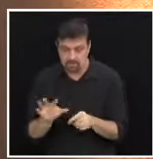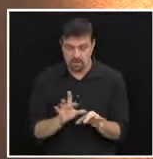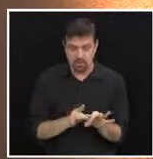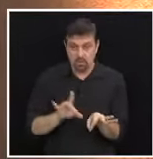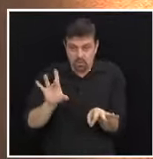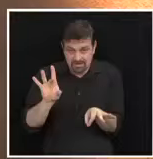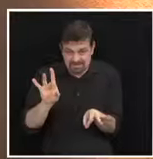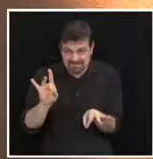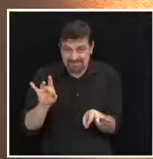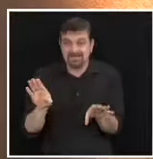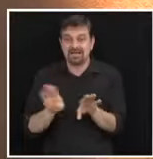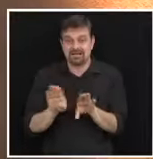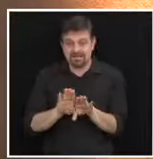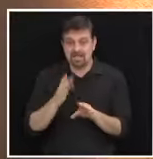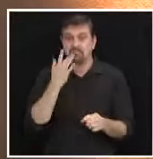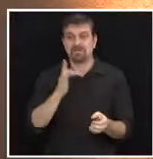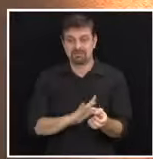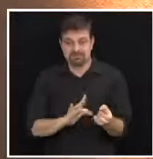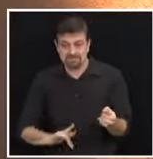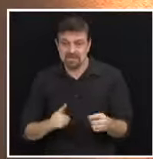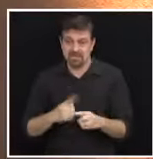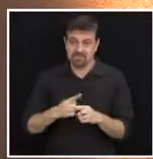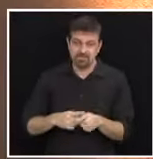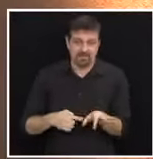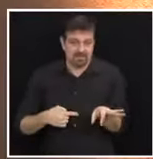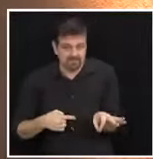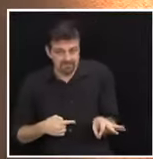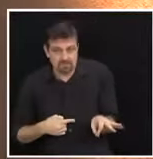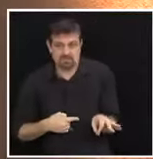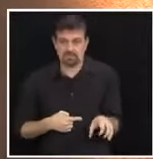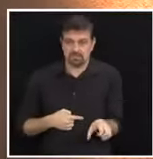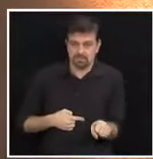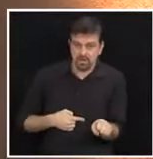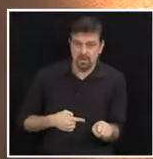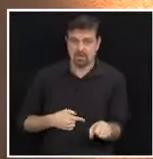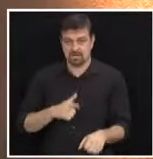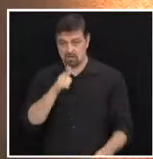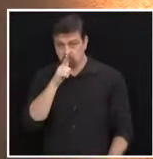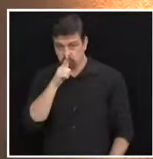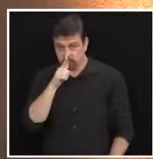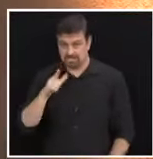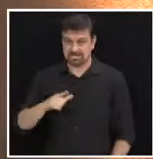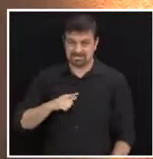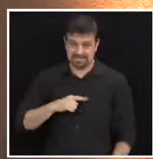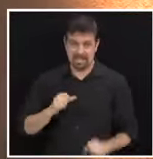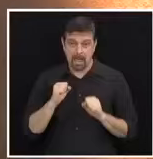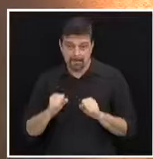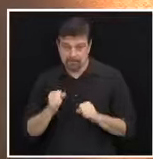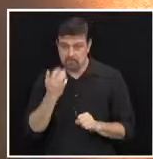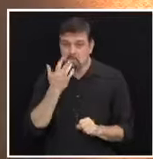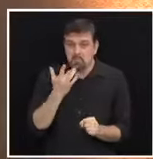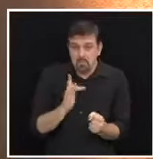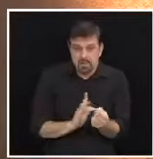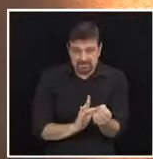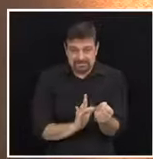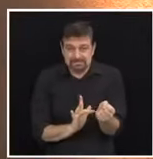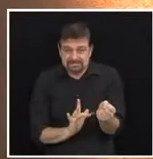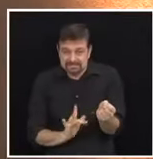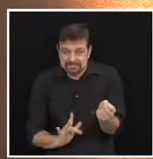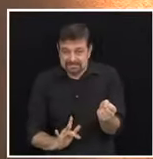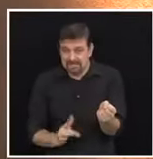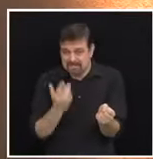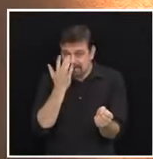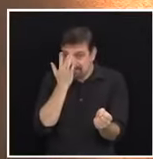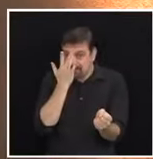também pode ter contato com sangue, porque a vagina, o ânus, o pênis tem uma pele um tecido mais friável,